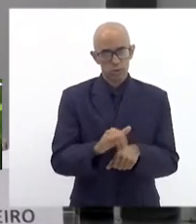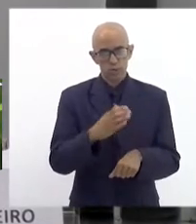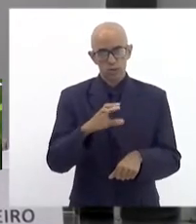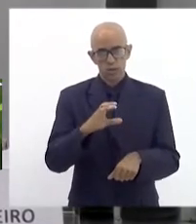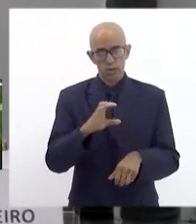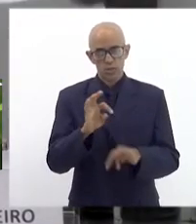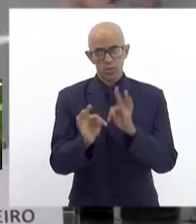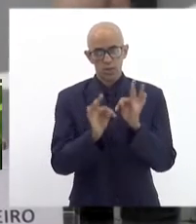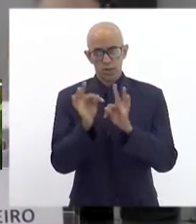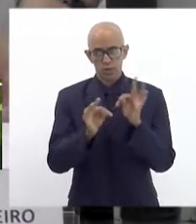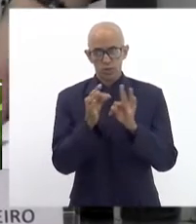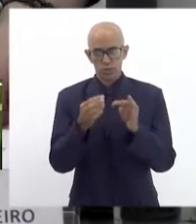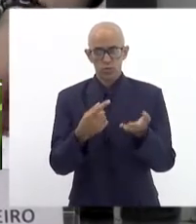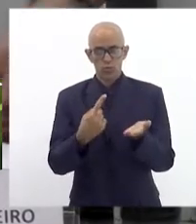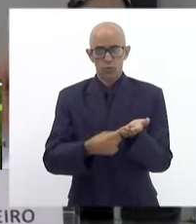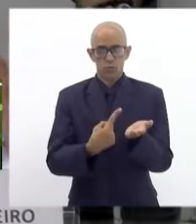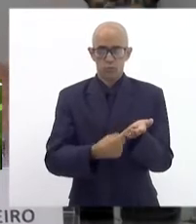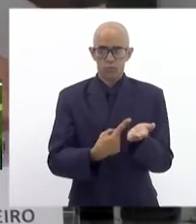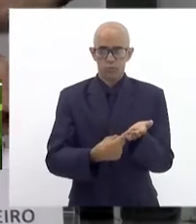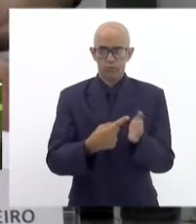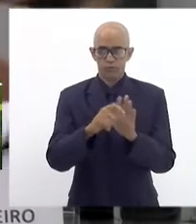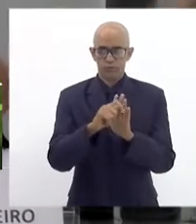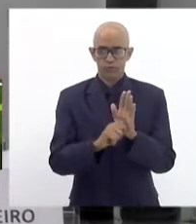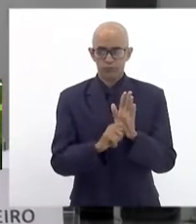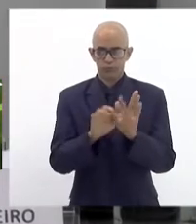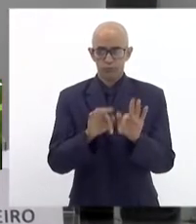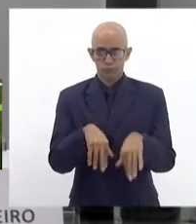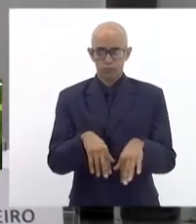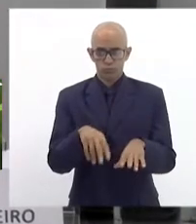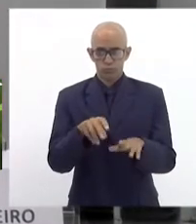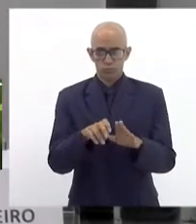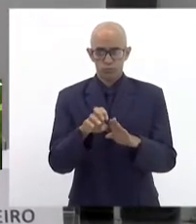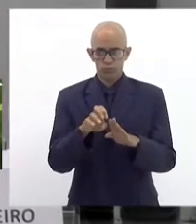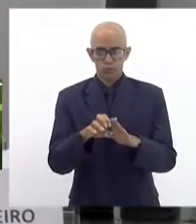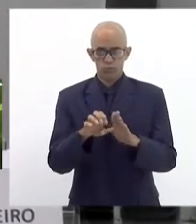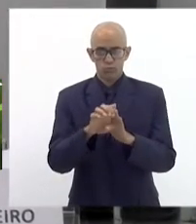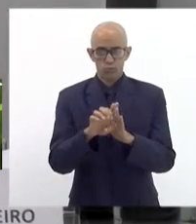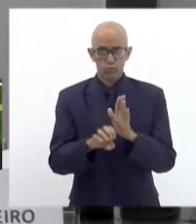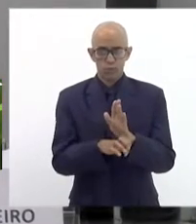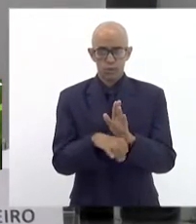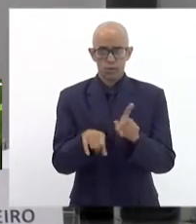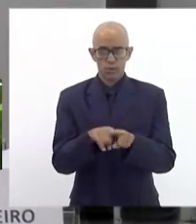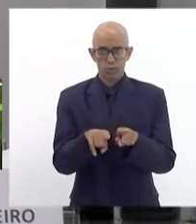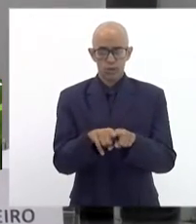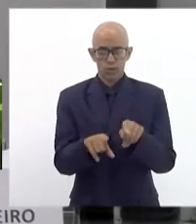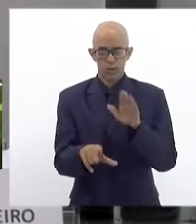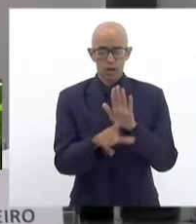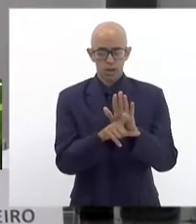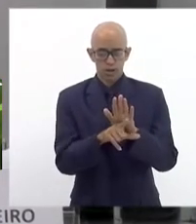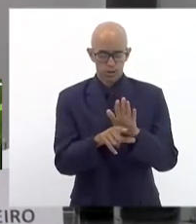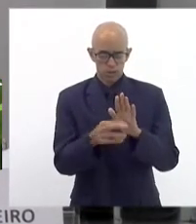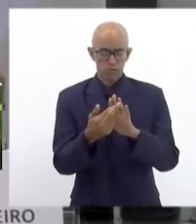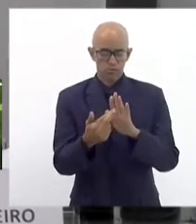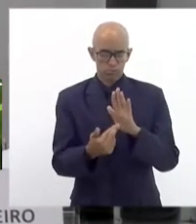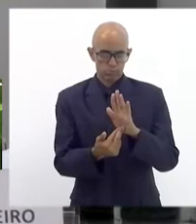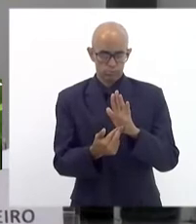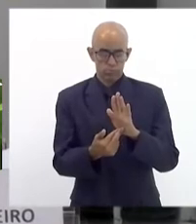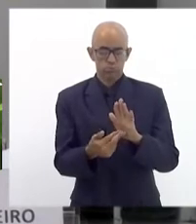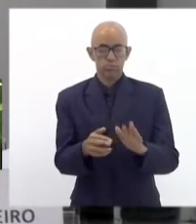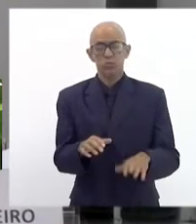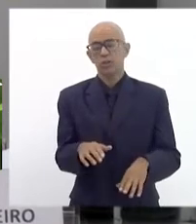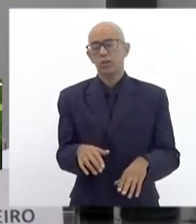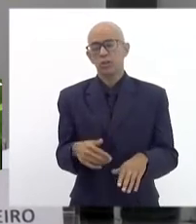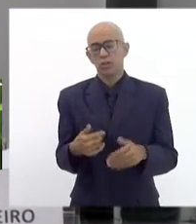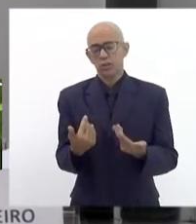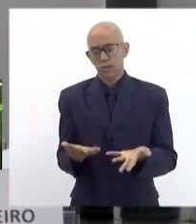Isso ficou consignado no texto final da emenda e da lei regulamentadora. Então, são elementos assim